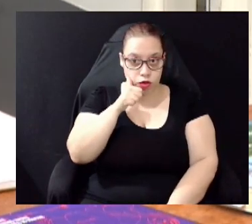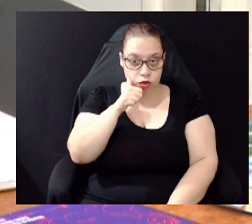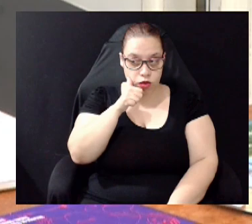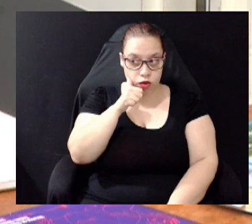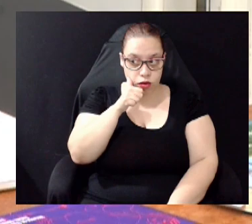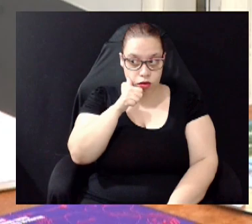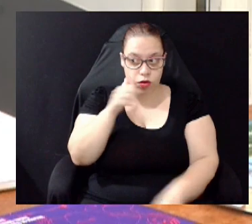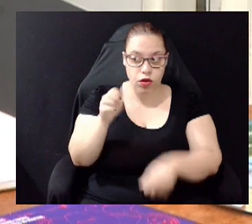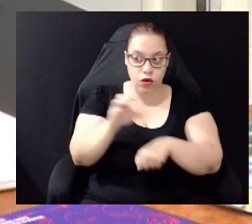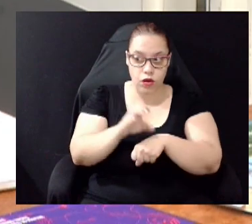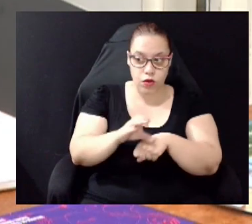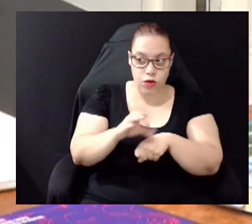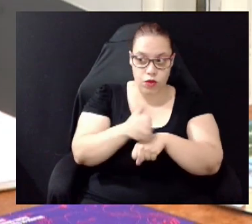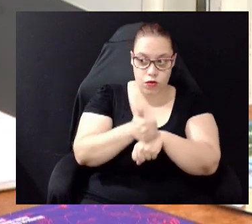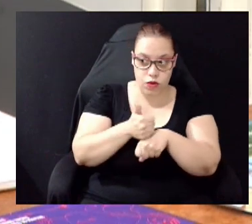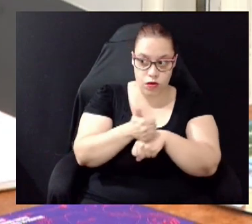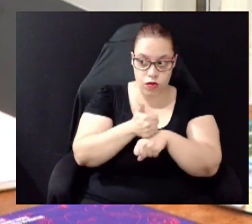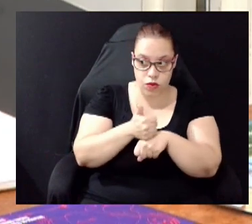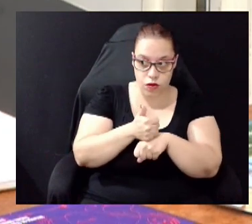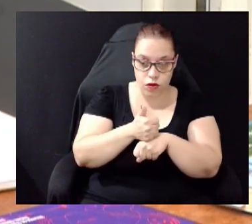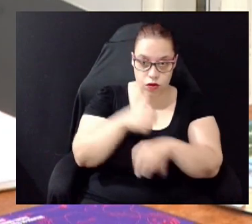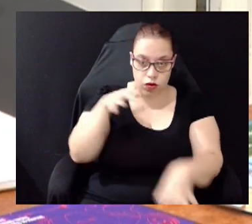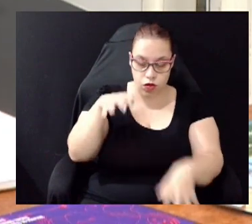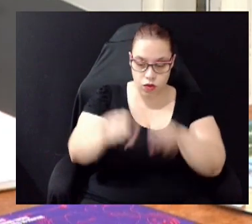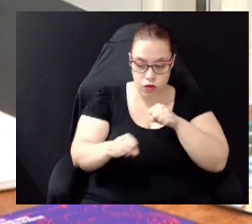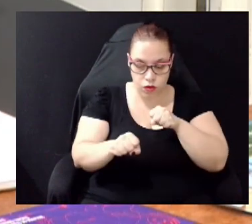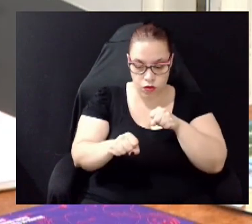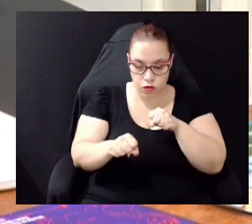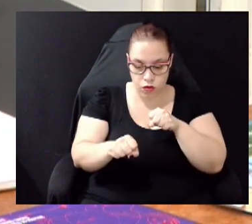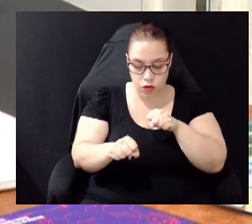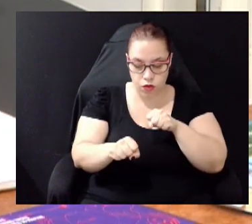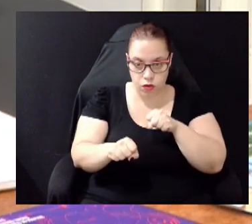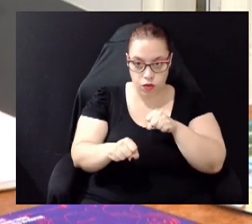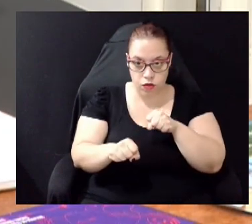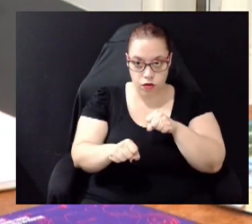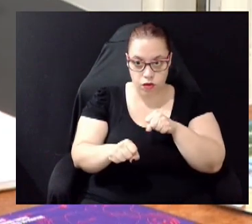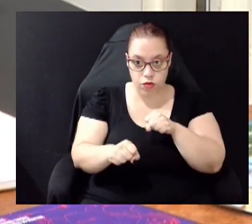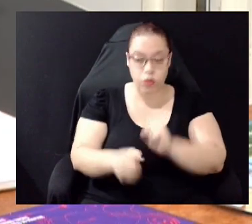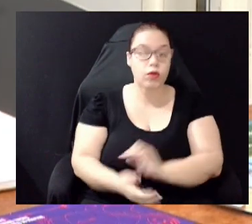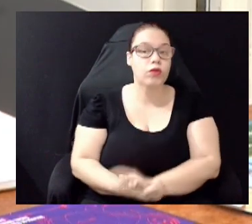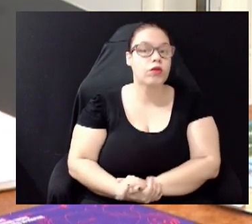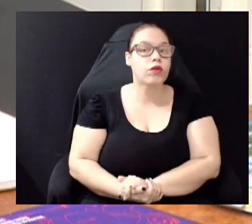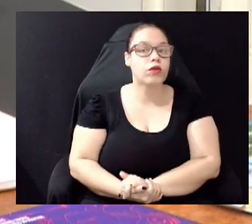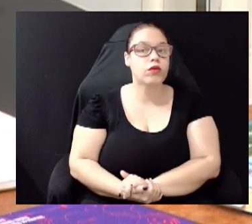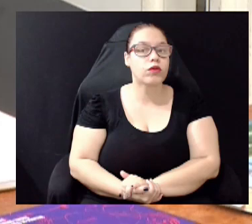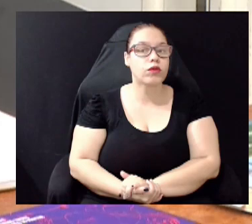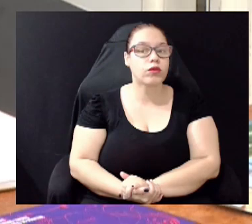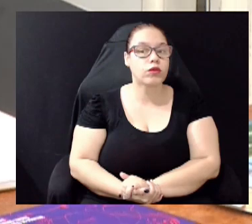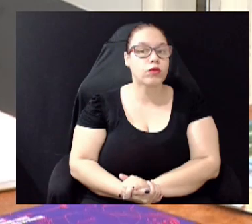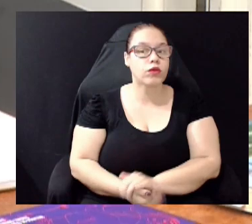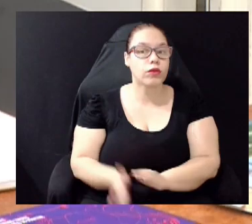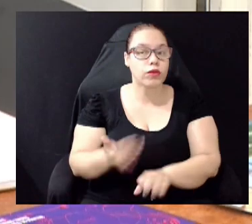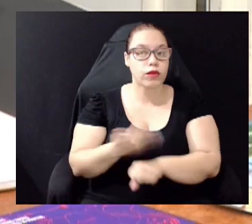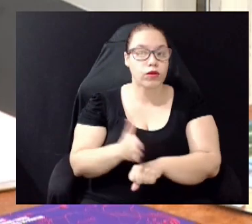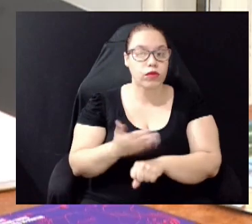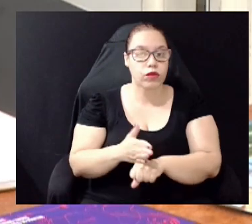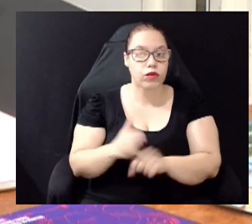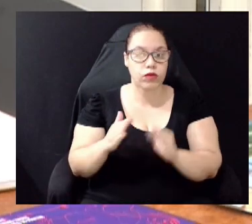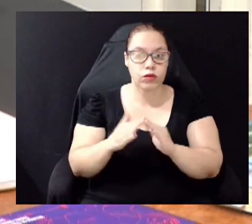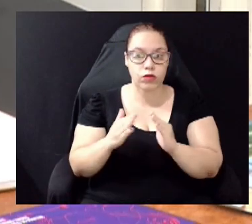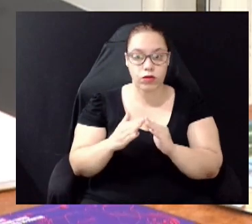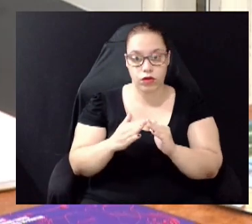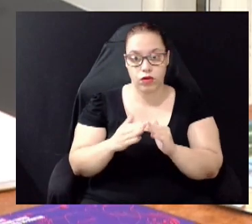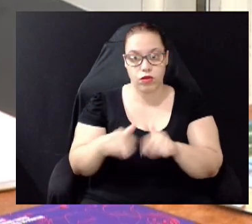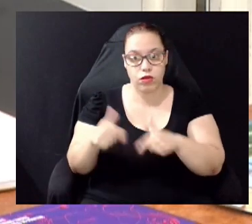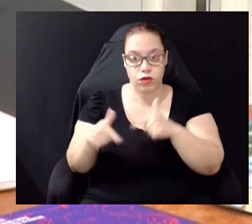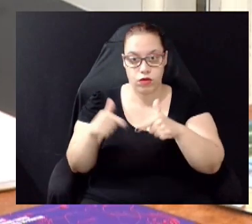formação. Geralmente, a maioria são PLPs, mas são mulheres diversas, trabalhadoras domésticas, profissionais de serviços